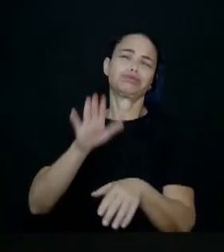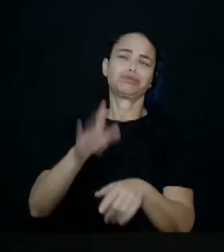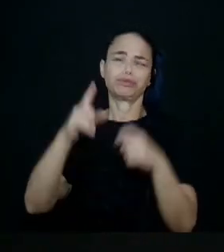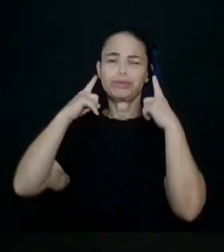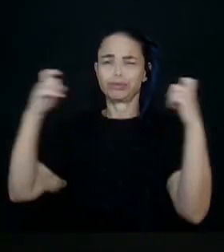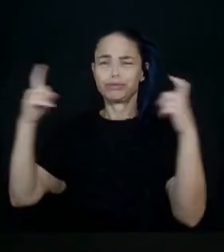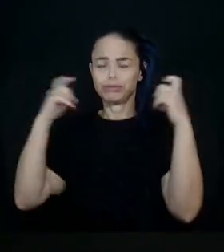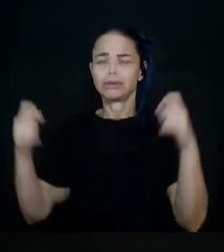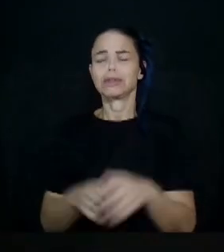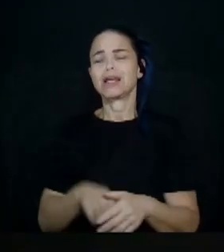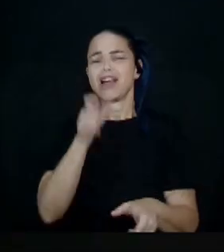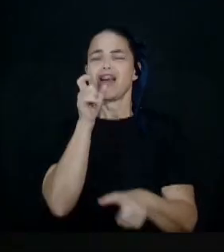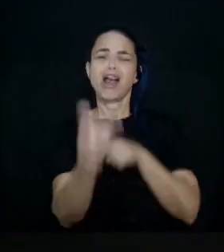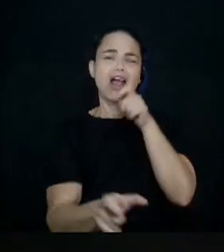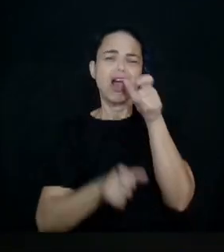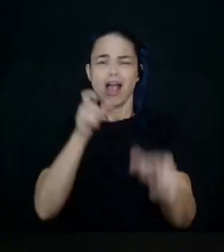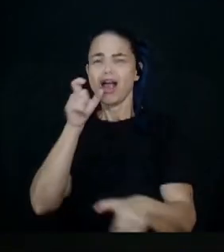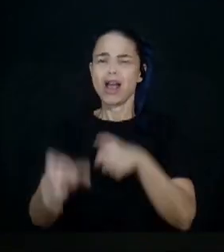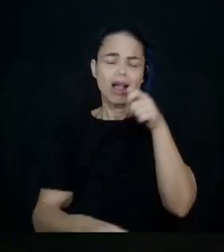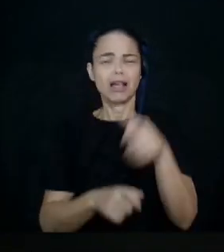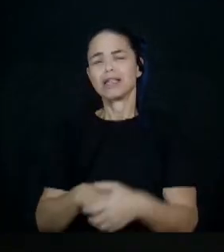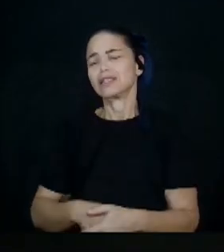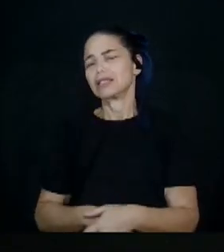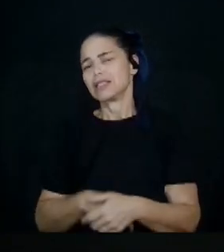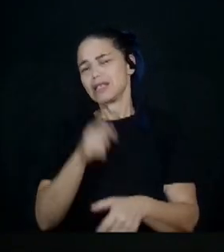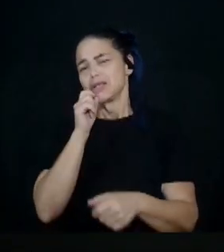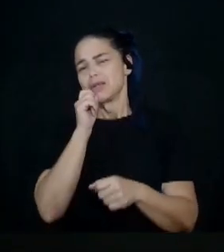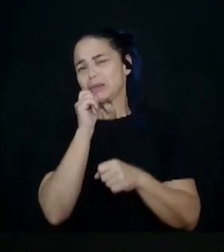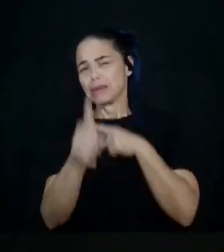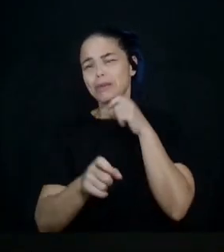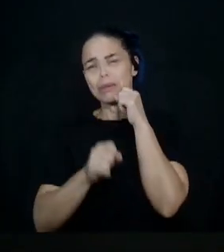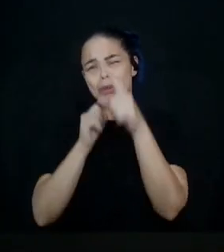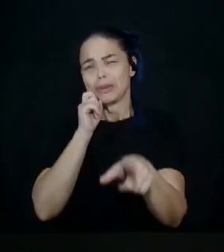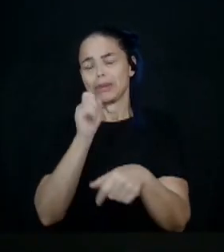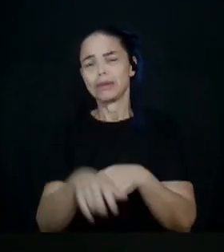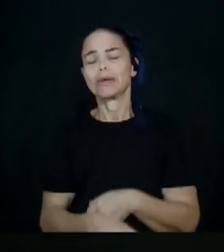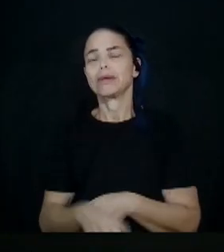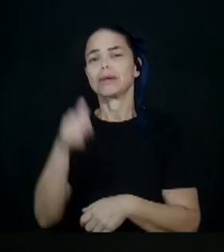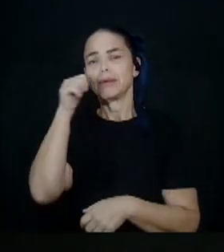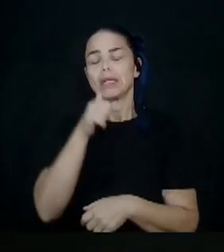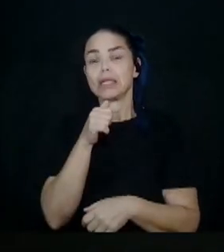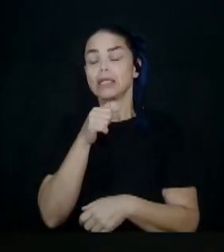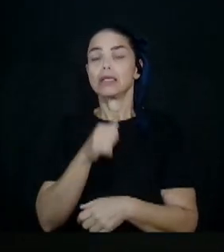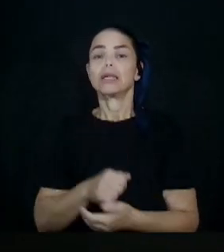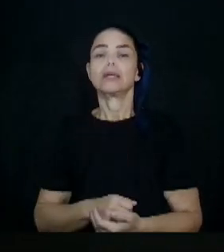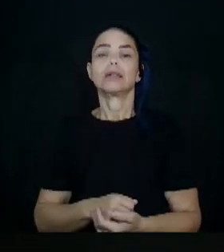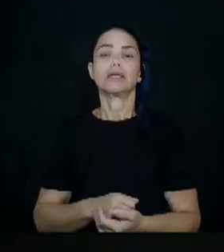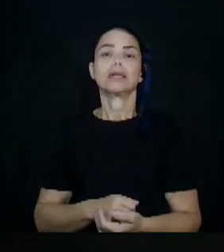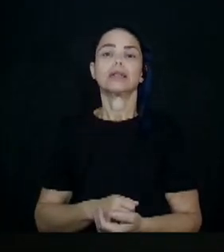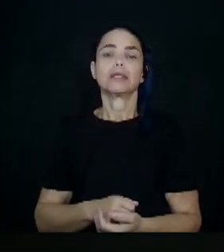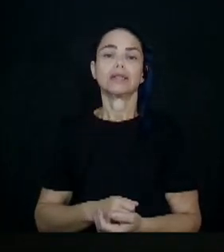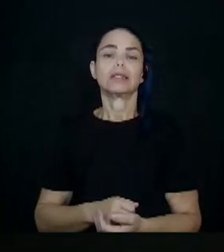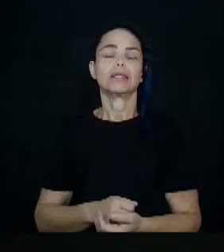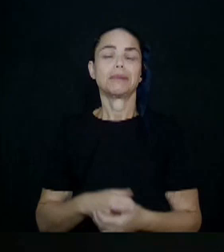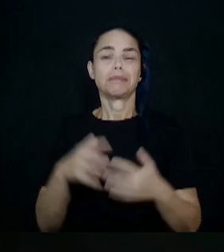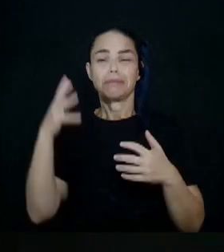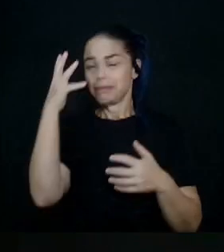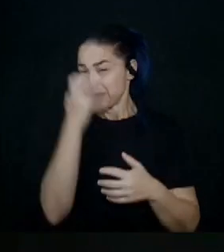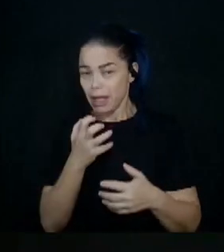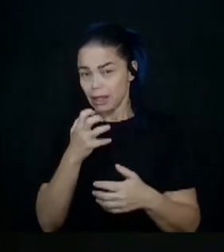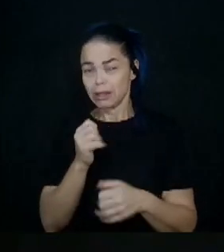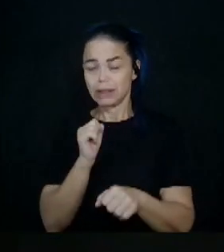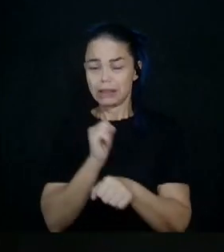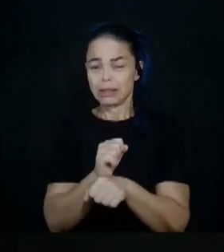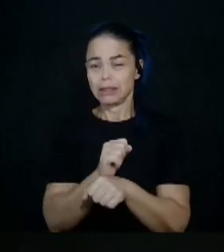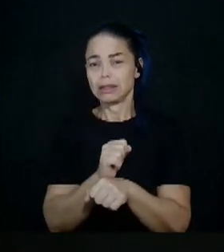nomes, e falas, e xingamentos, e a mulher, ela perdeu o controle e ela ficou simplesmente travada.